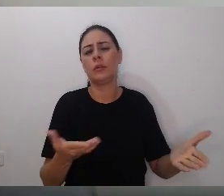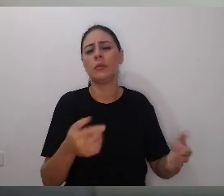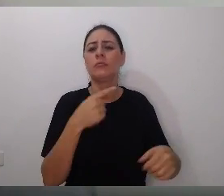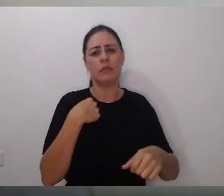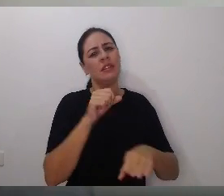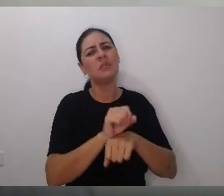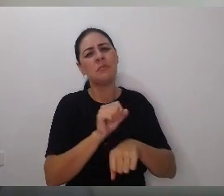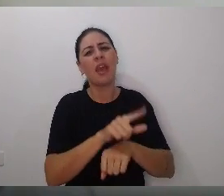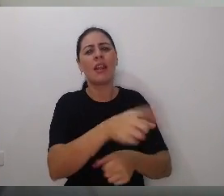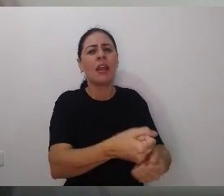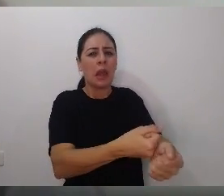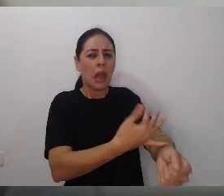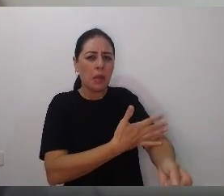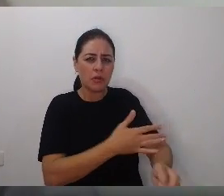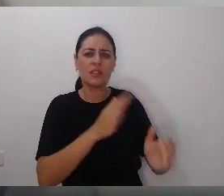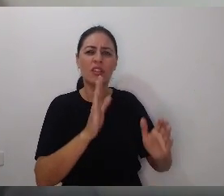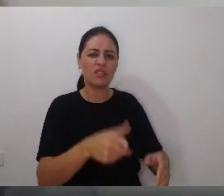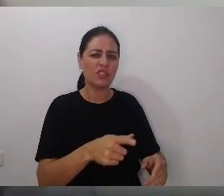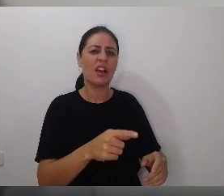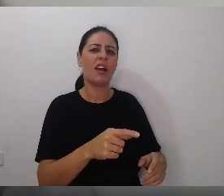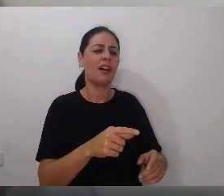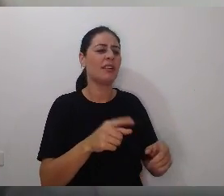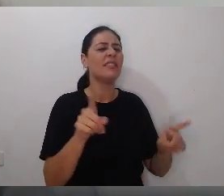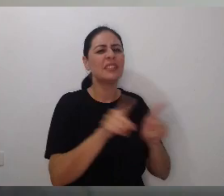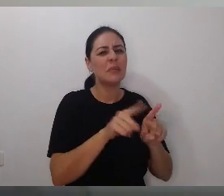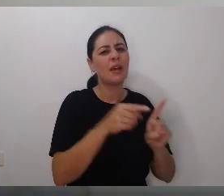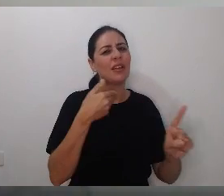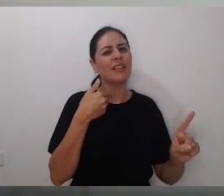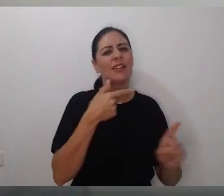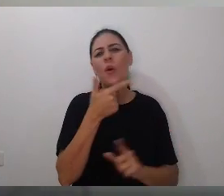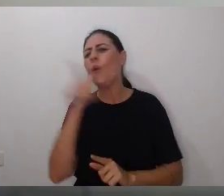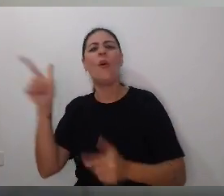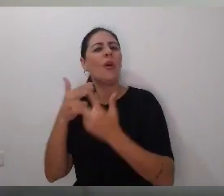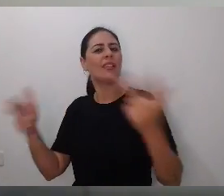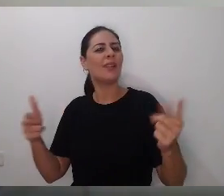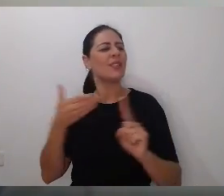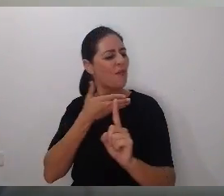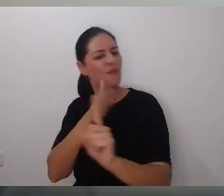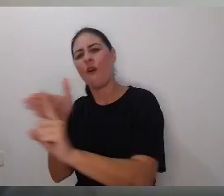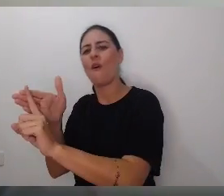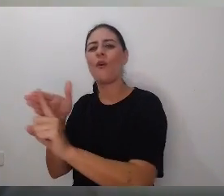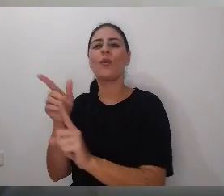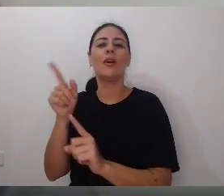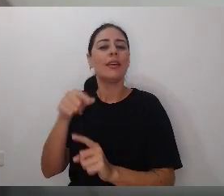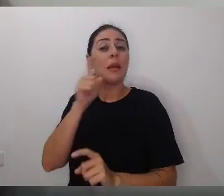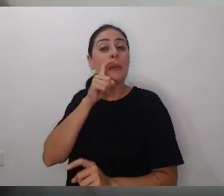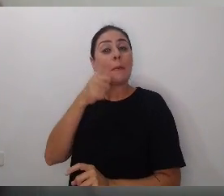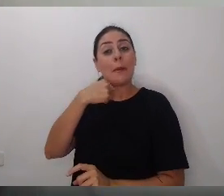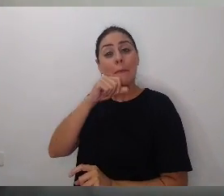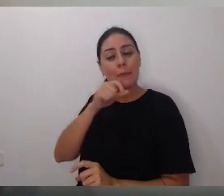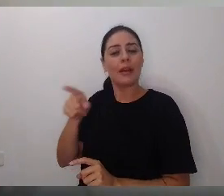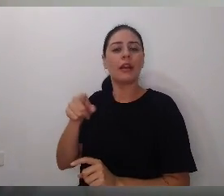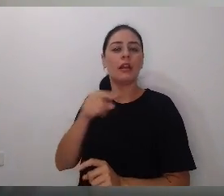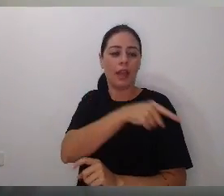Mas principalmente, assim, a intensidade dessa reação e a duração dessa reação, né? É esperado